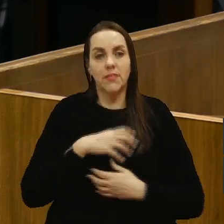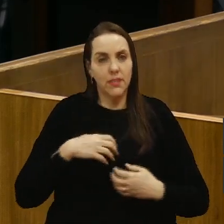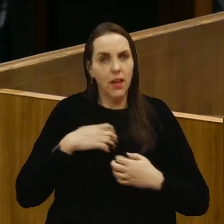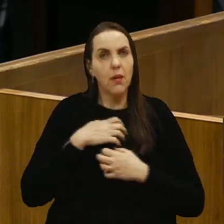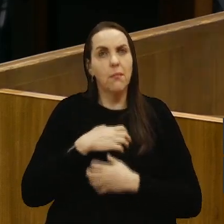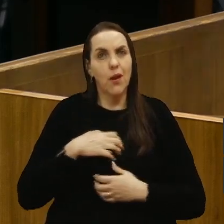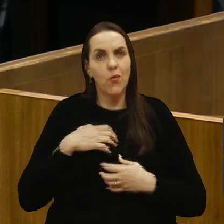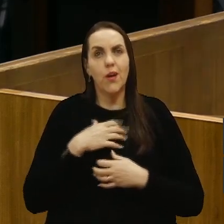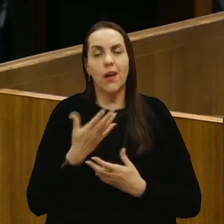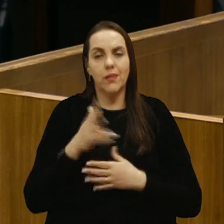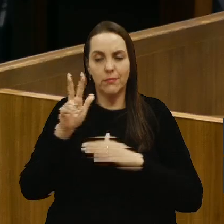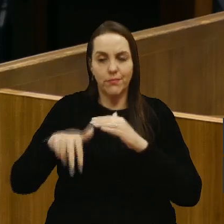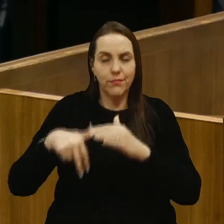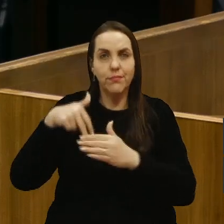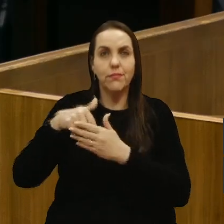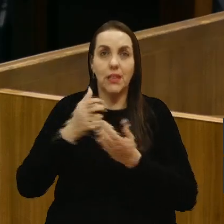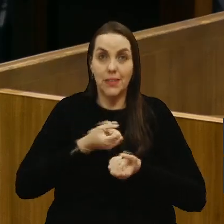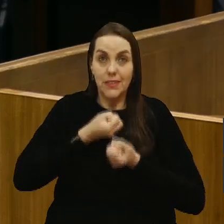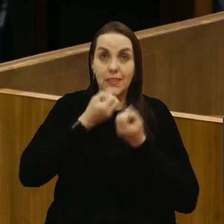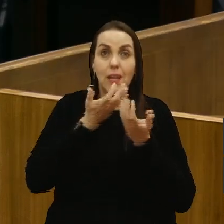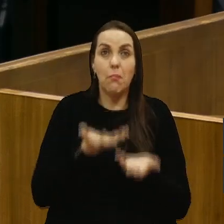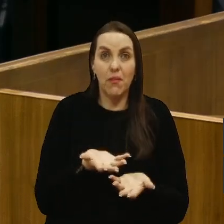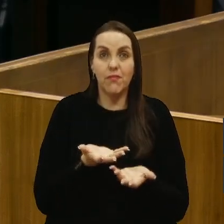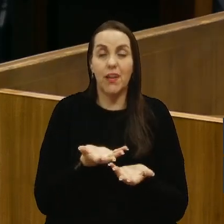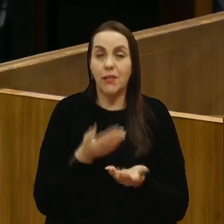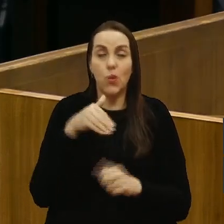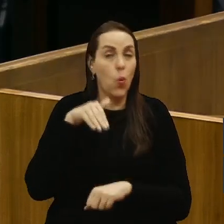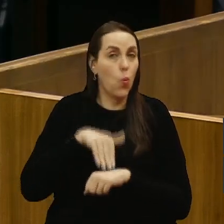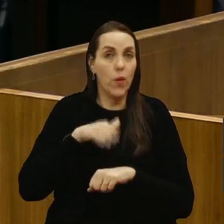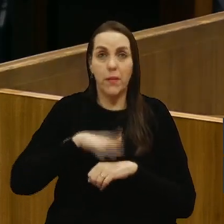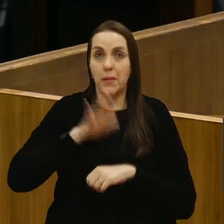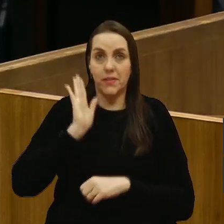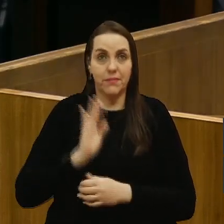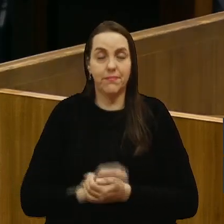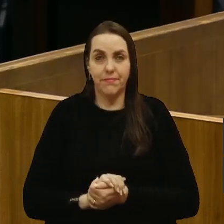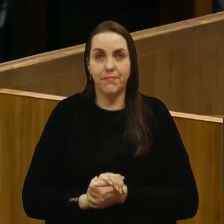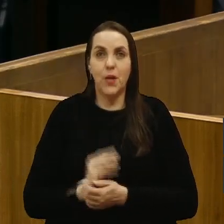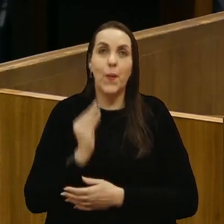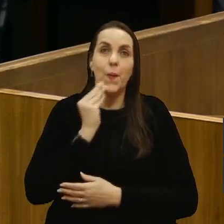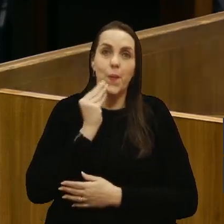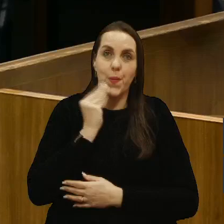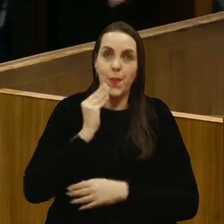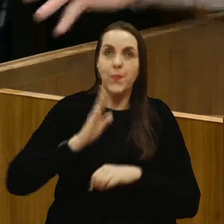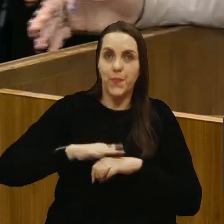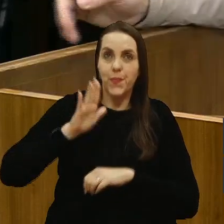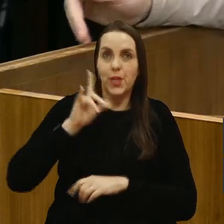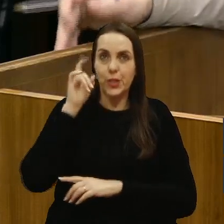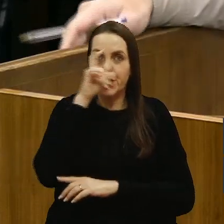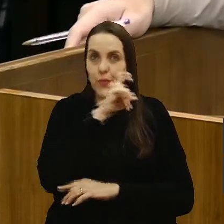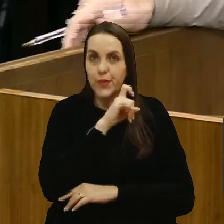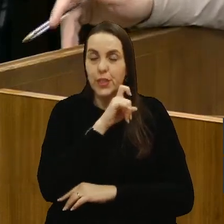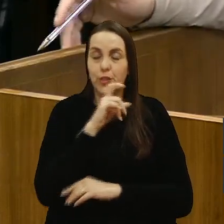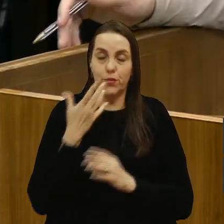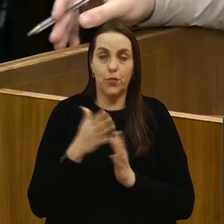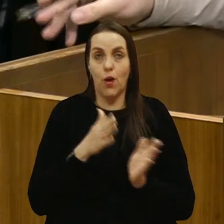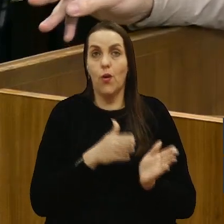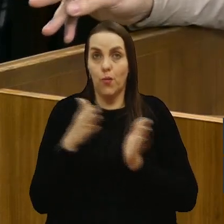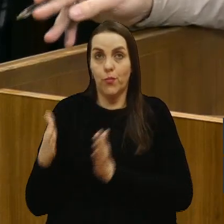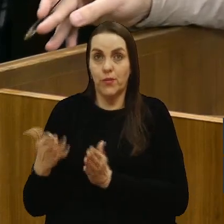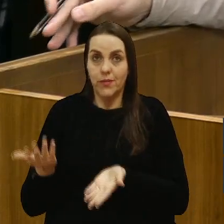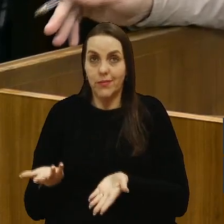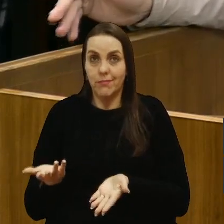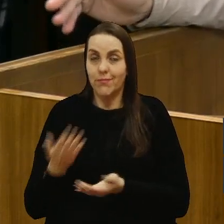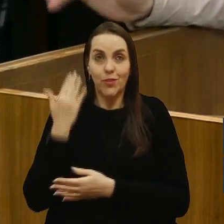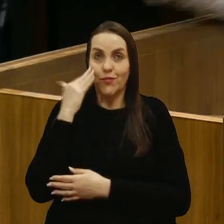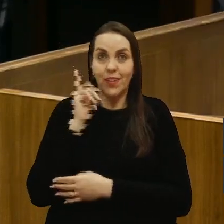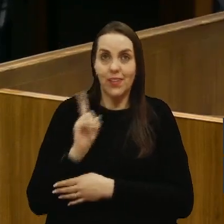Daí a gente vem para essa tribuna para desabafar quando a gente não aguenta mais. E é claro que fica mais difícil para a oposição. A oposição não vai entender